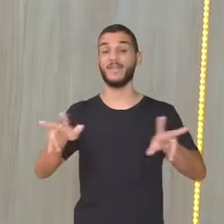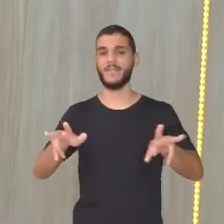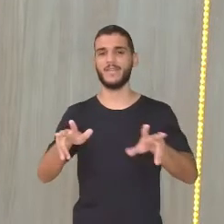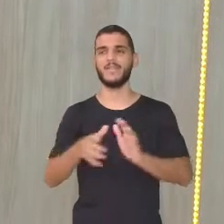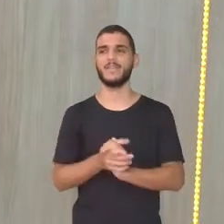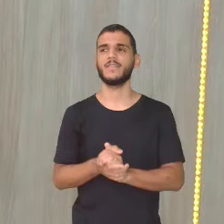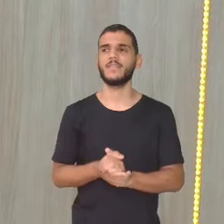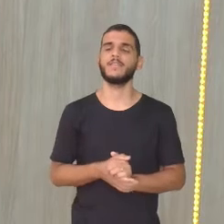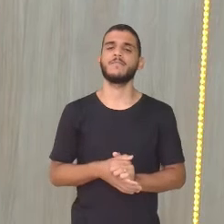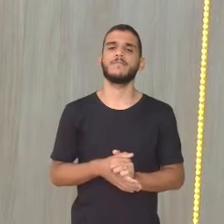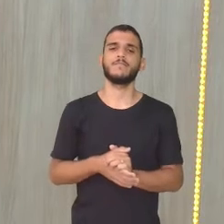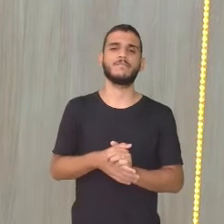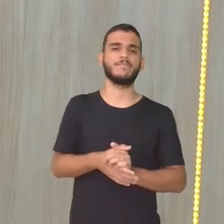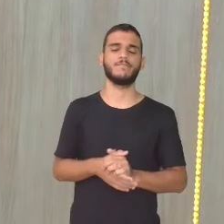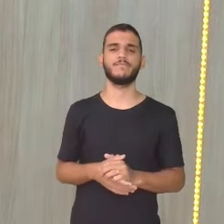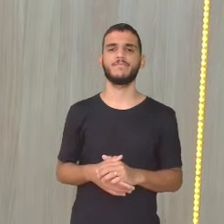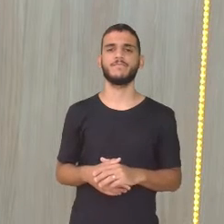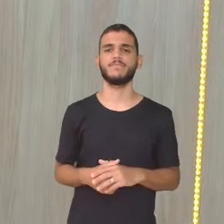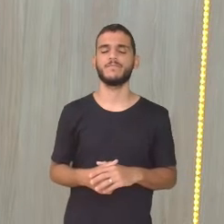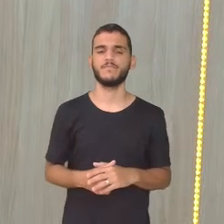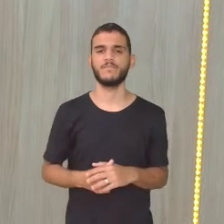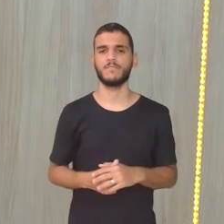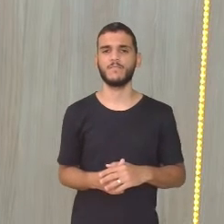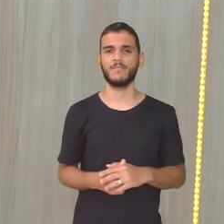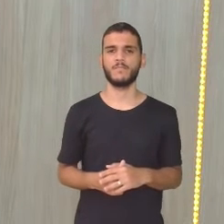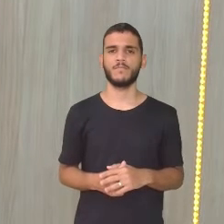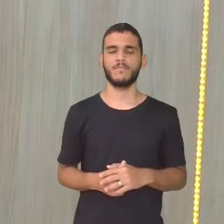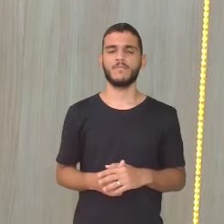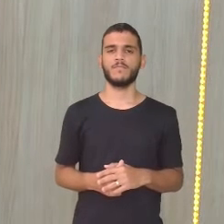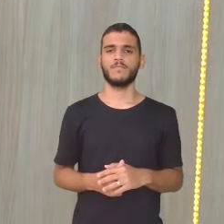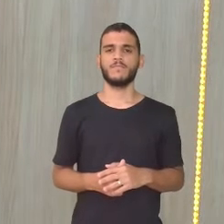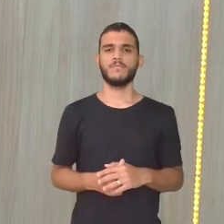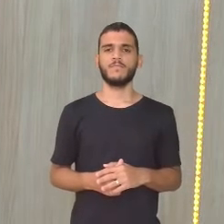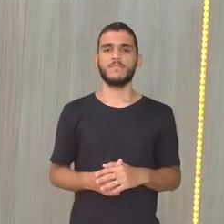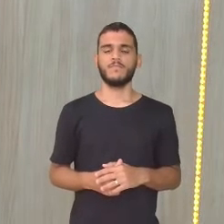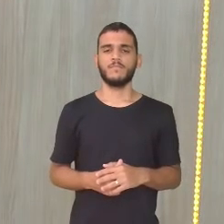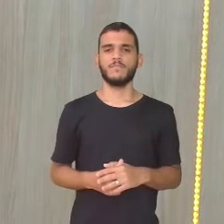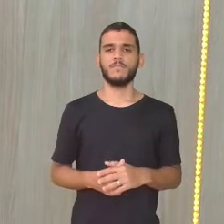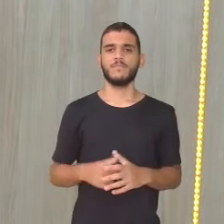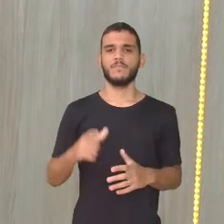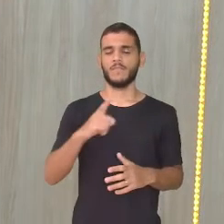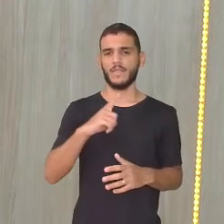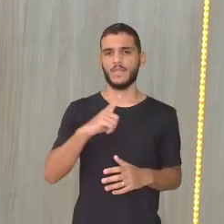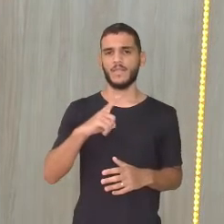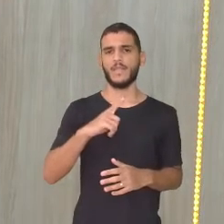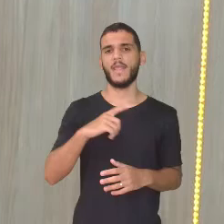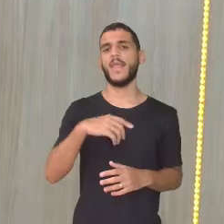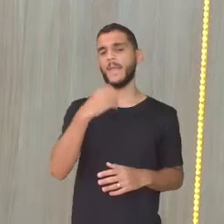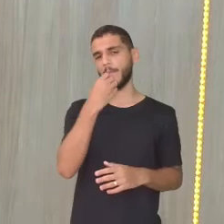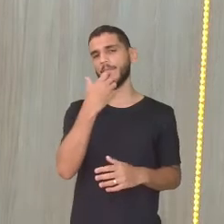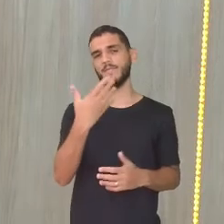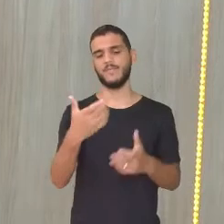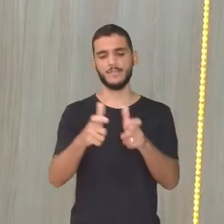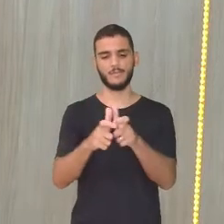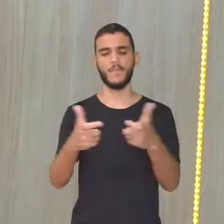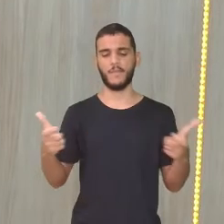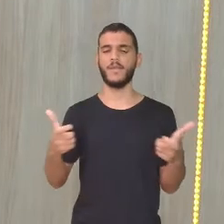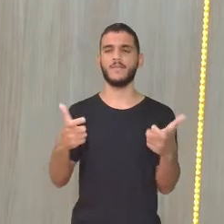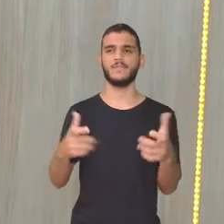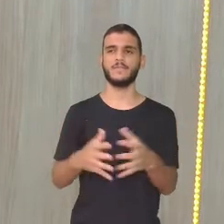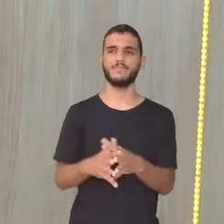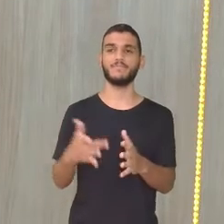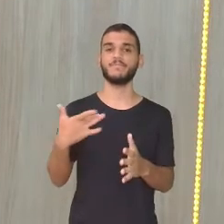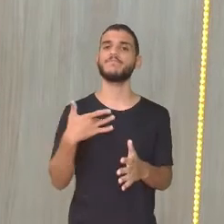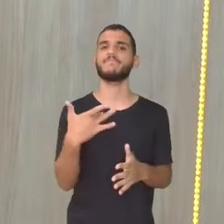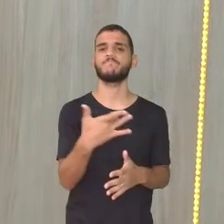existem como é que eu posso dizer? Existem benefícios mais amplos aí, tá? Então,